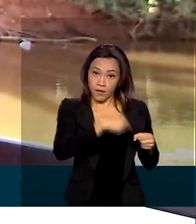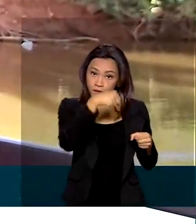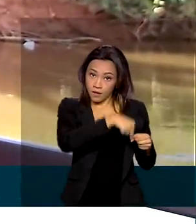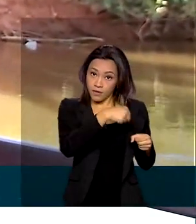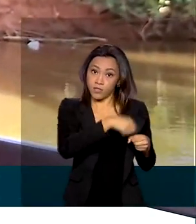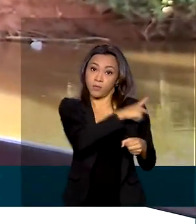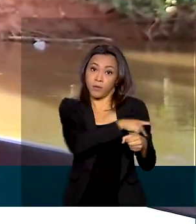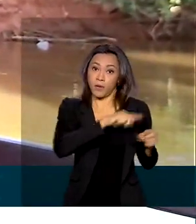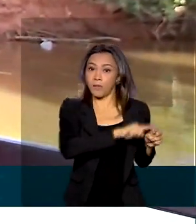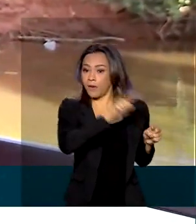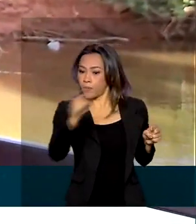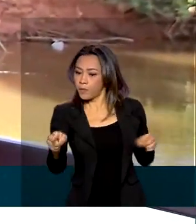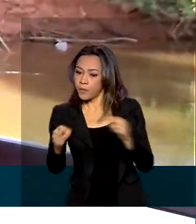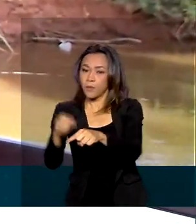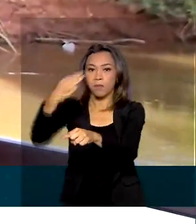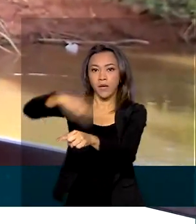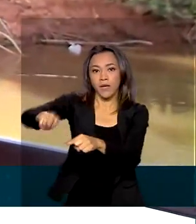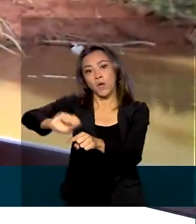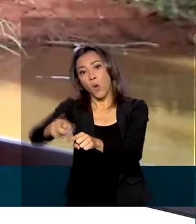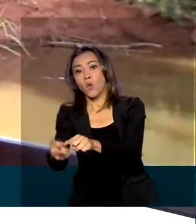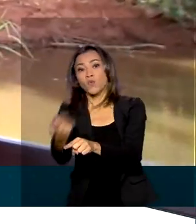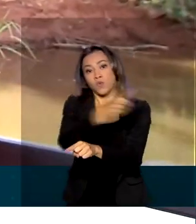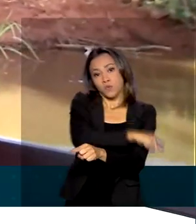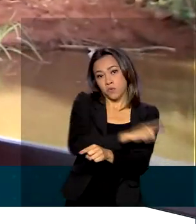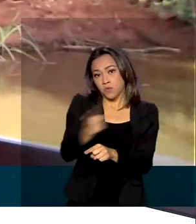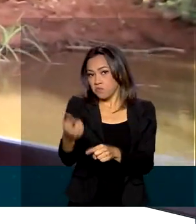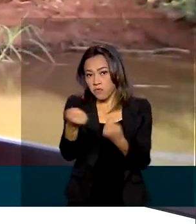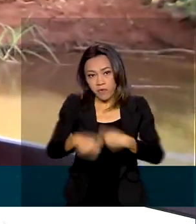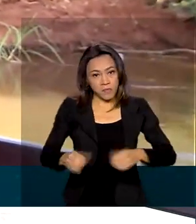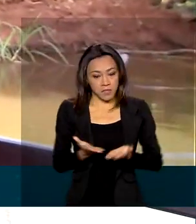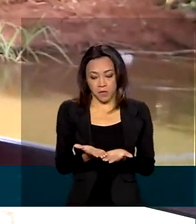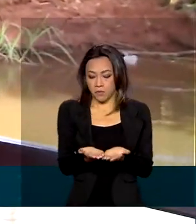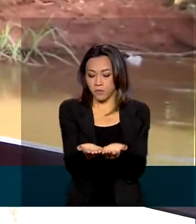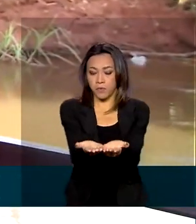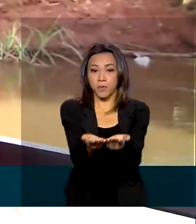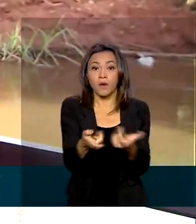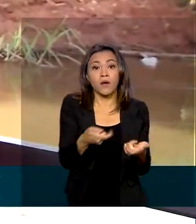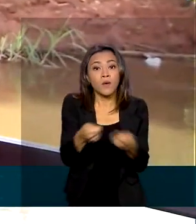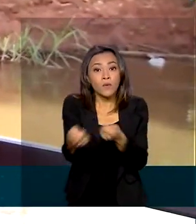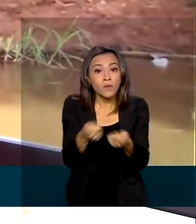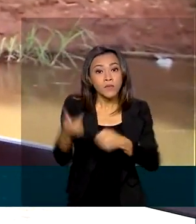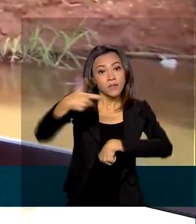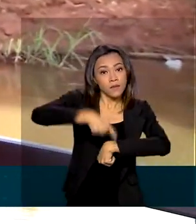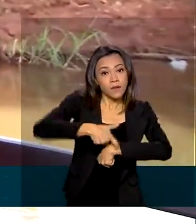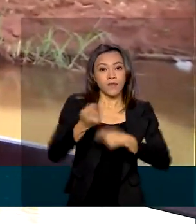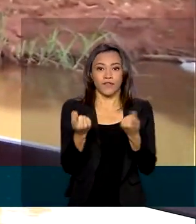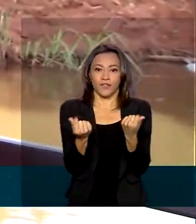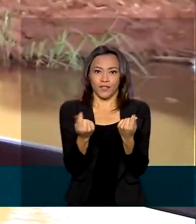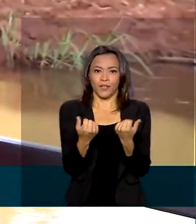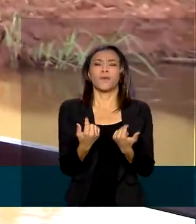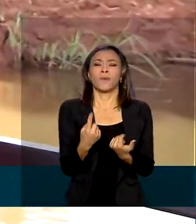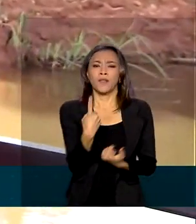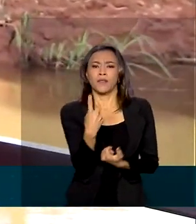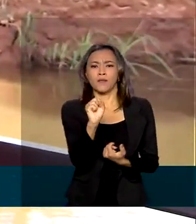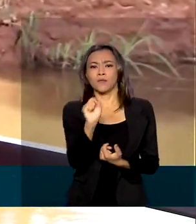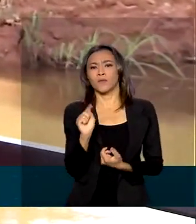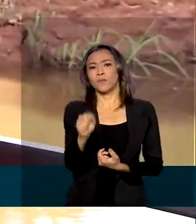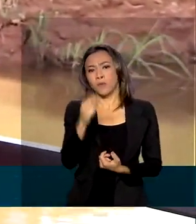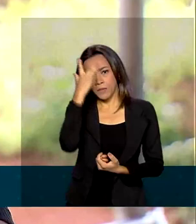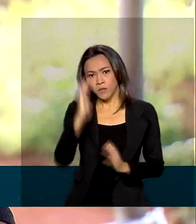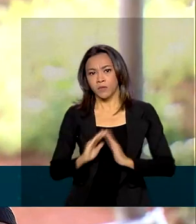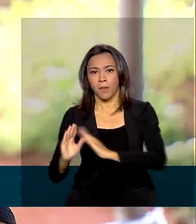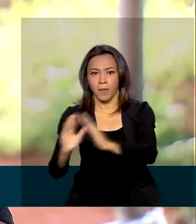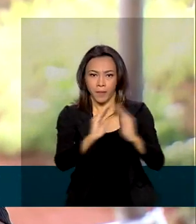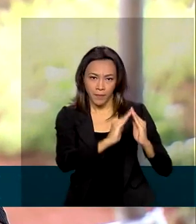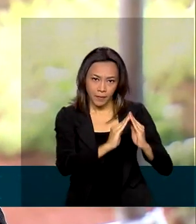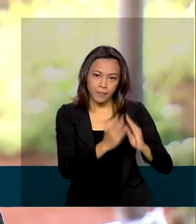para Alto Parnaíba e vice-versa uma economia de tempo e dinheiro para os quase 18 mil moradores da região